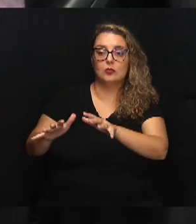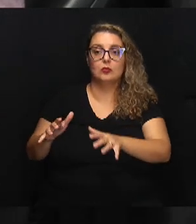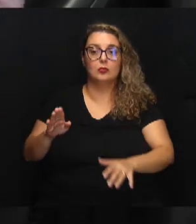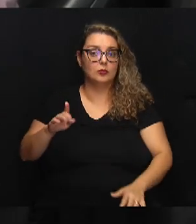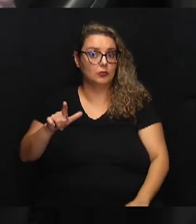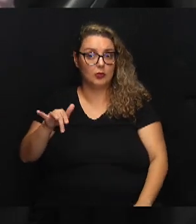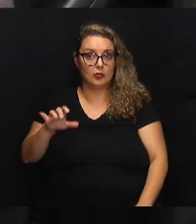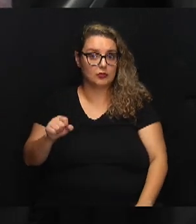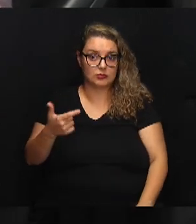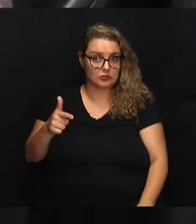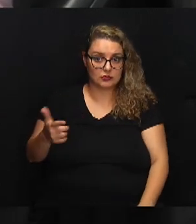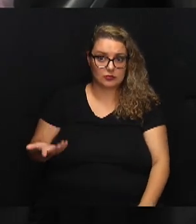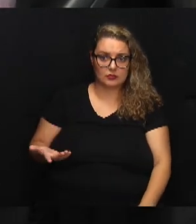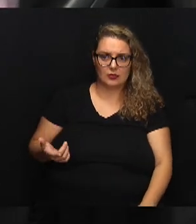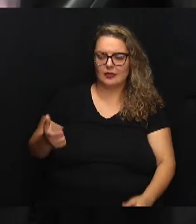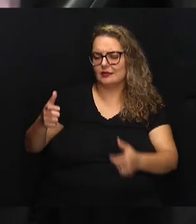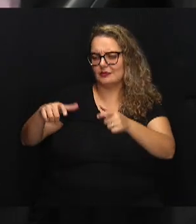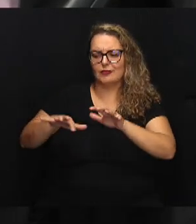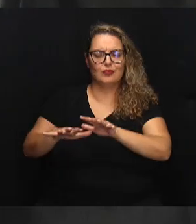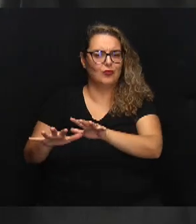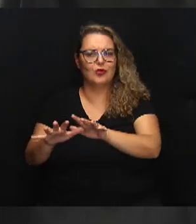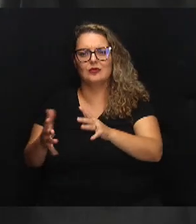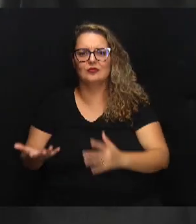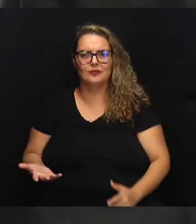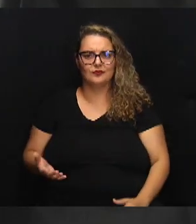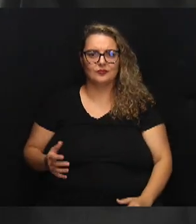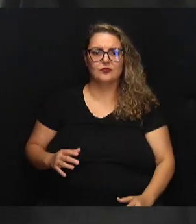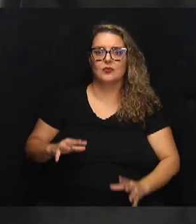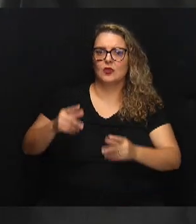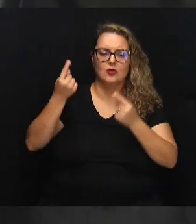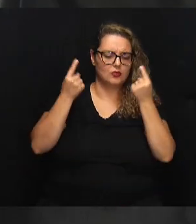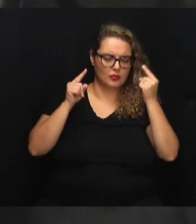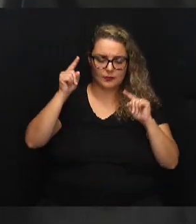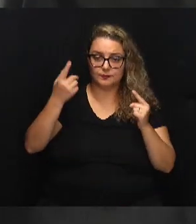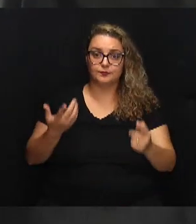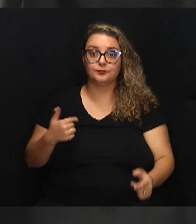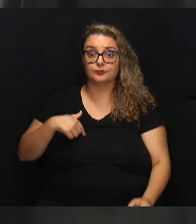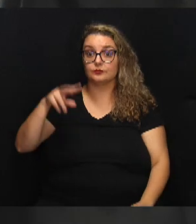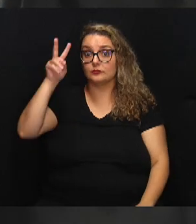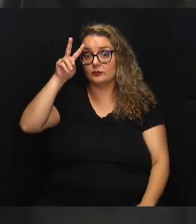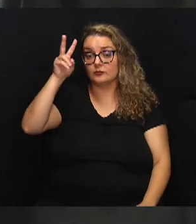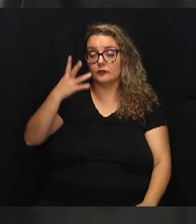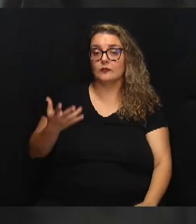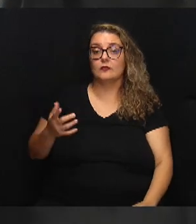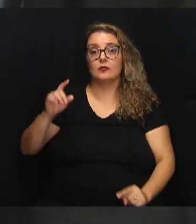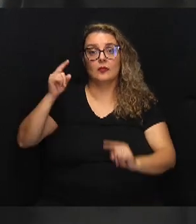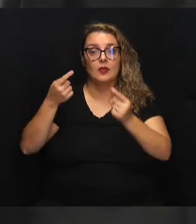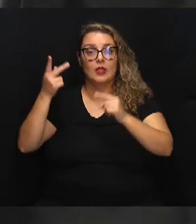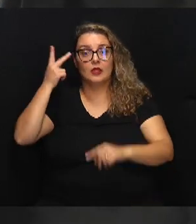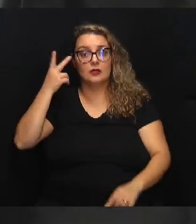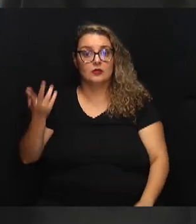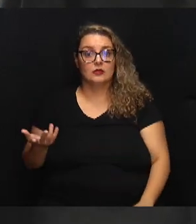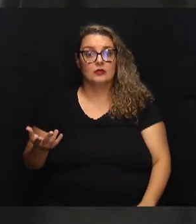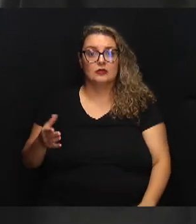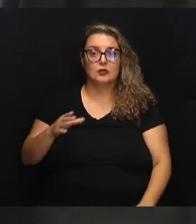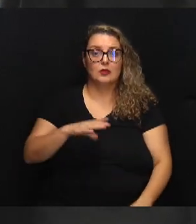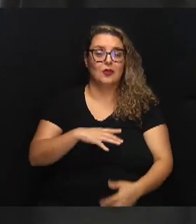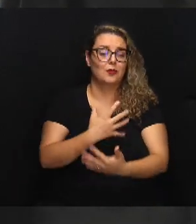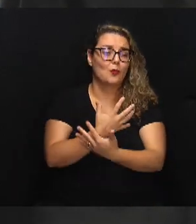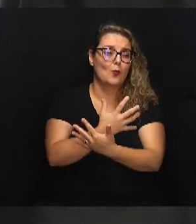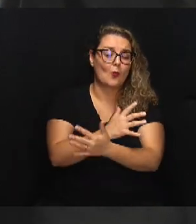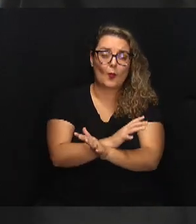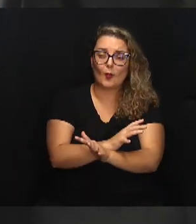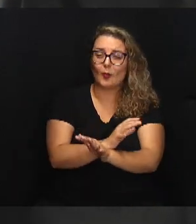lá, né? Hoje você tem bloco, o carnaval todo, né? E eu me lembro de ter passado o carnaval em São Paulo com a cidade vazia, assim,